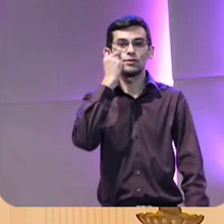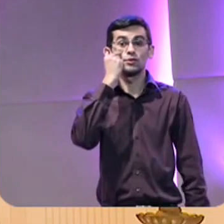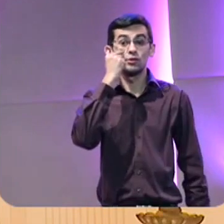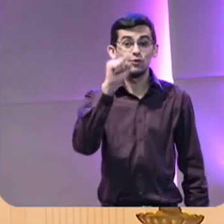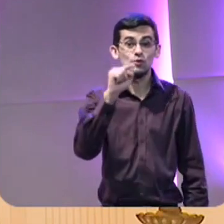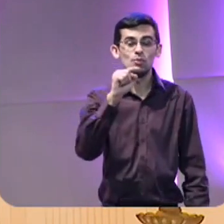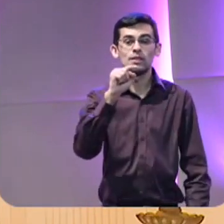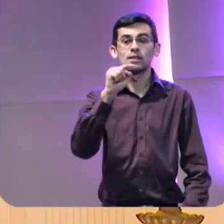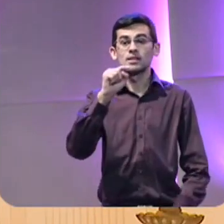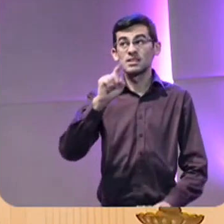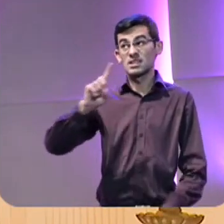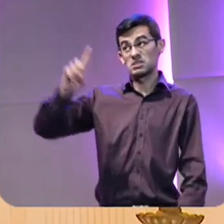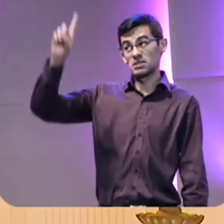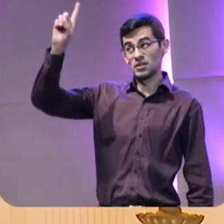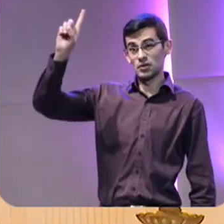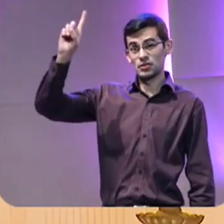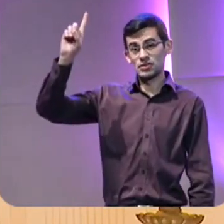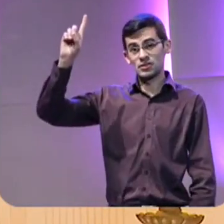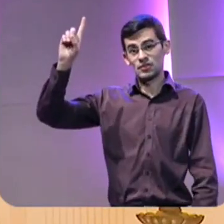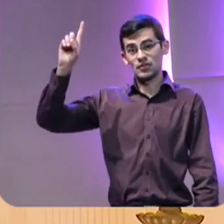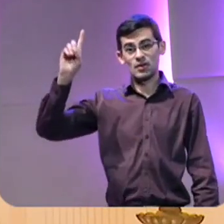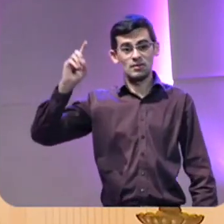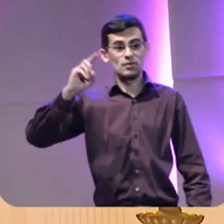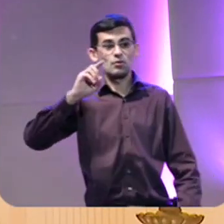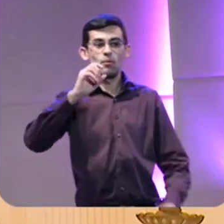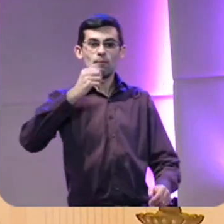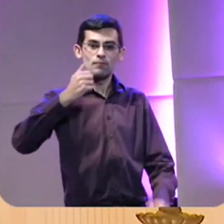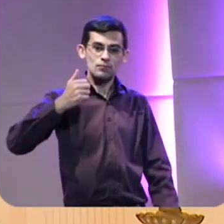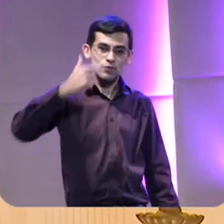descobrir que Deus vai ter que mandar um próximo selo,